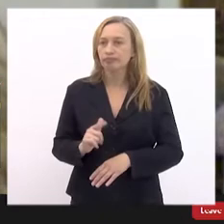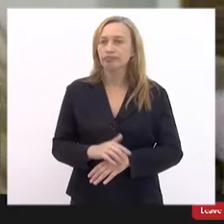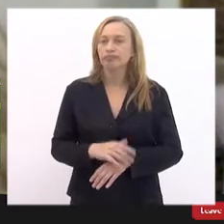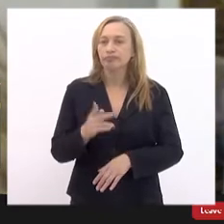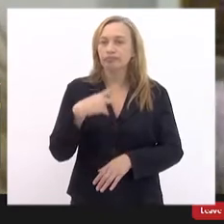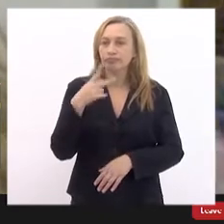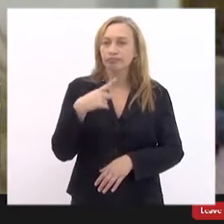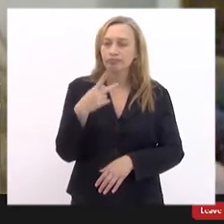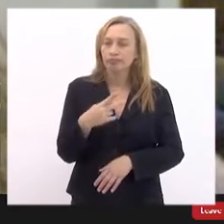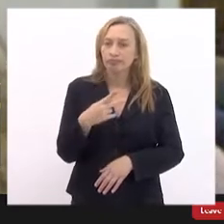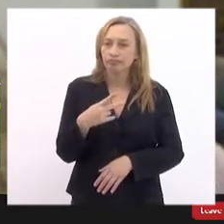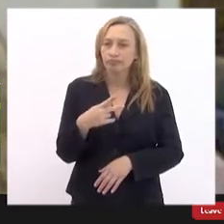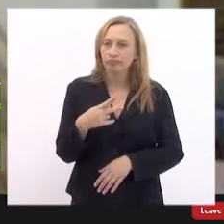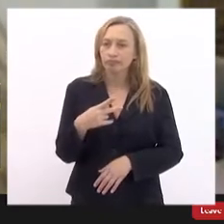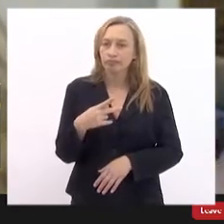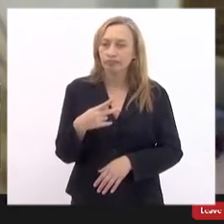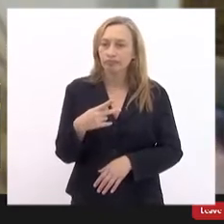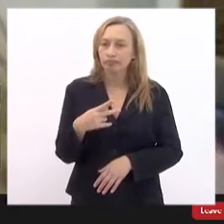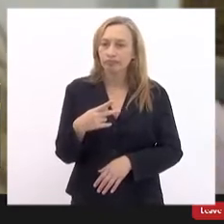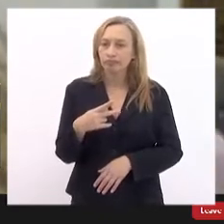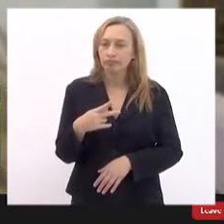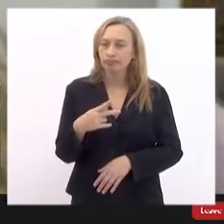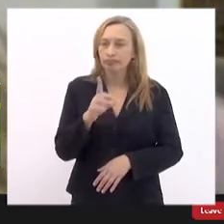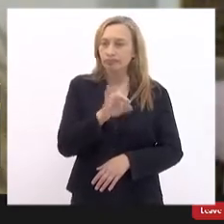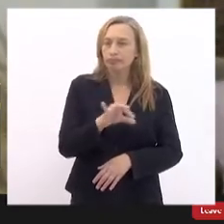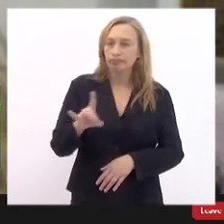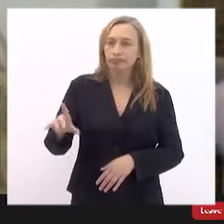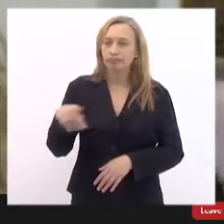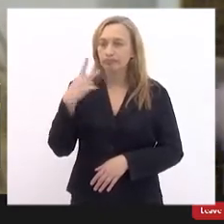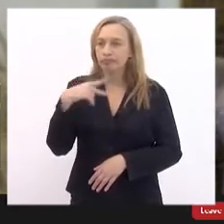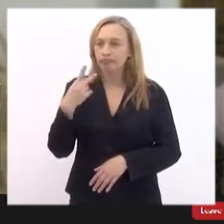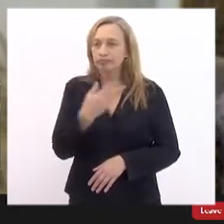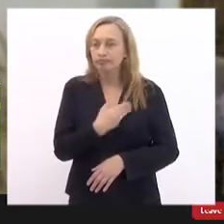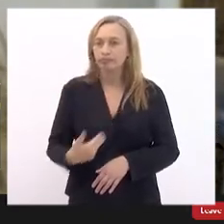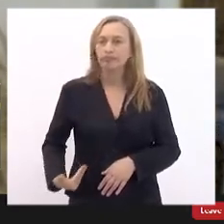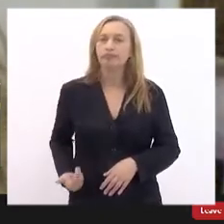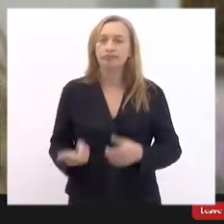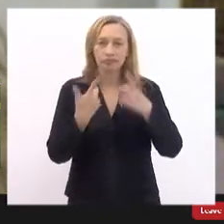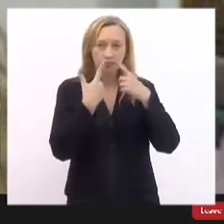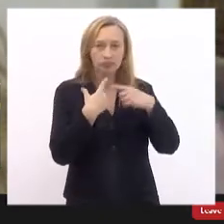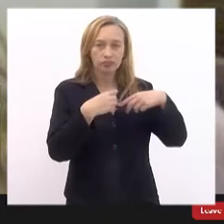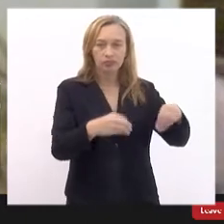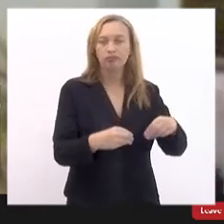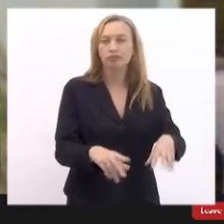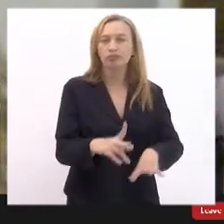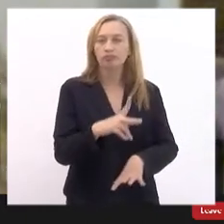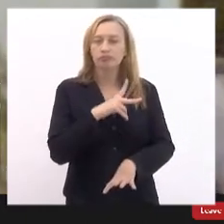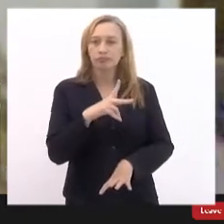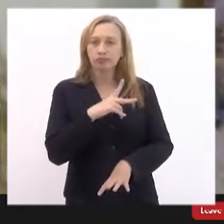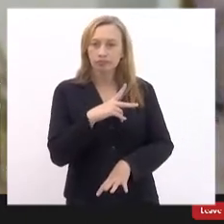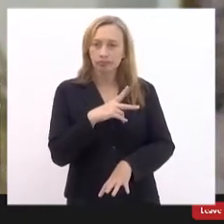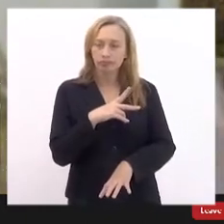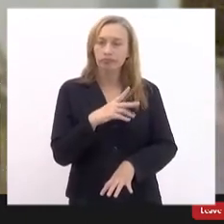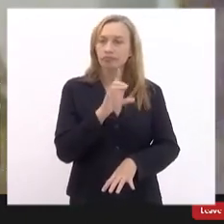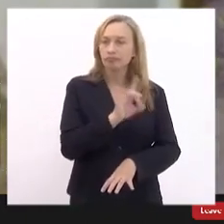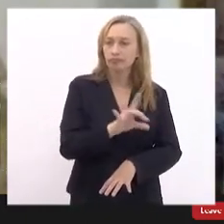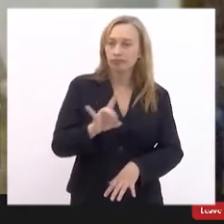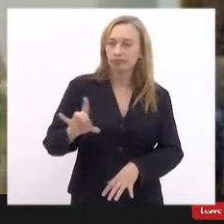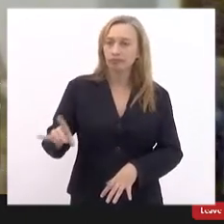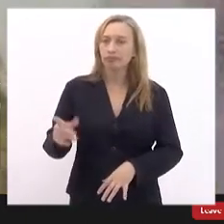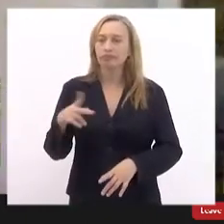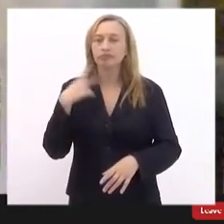aquela pegada muito forte em que cada política pública tinha sua linguagem, cada política pública tinha